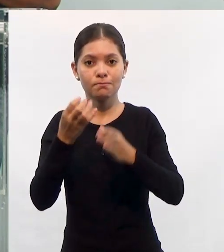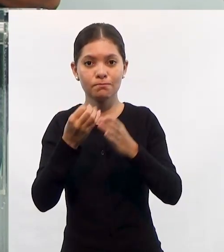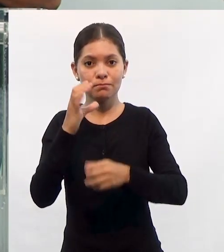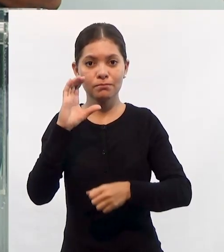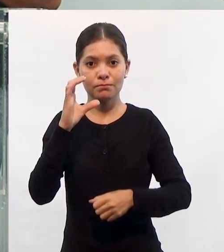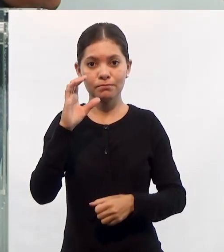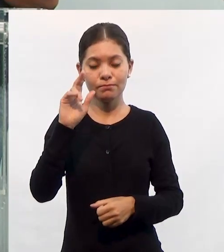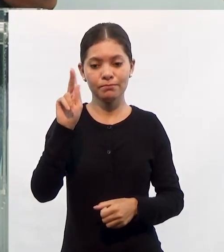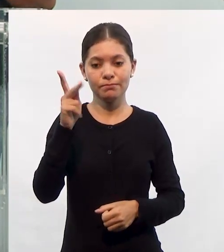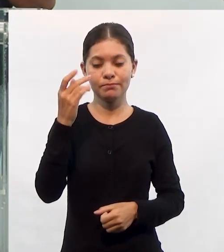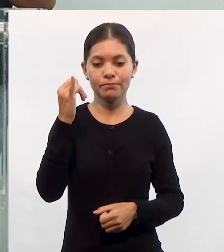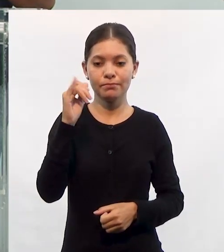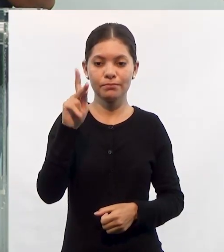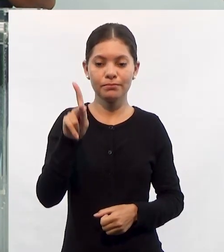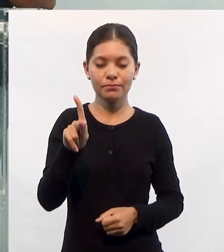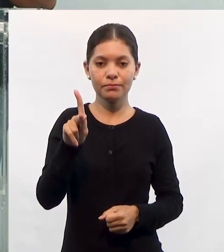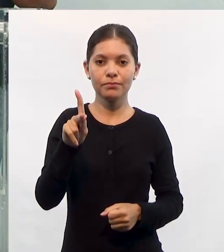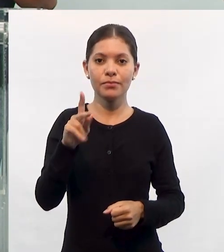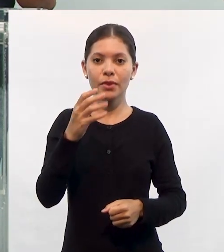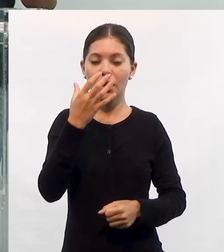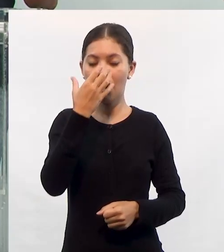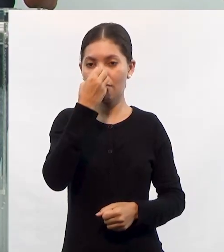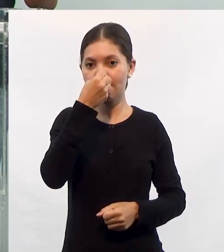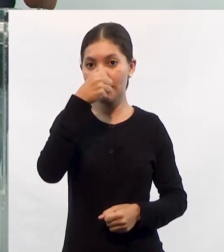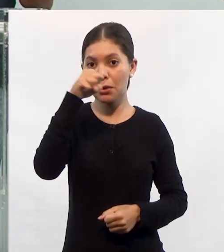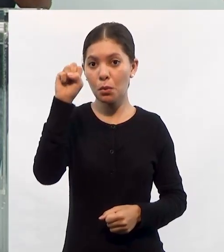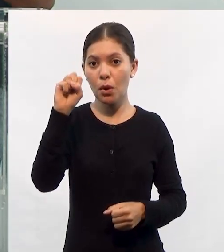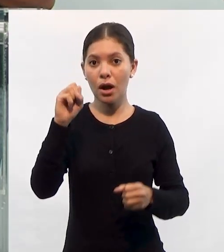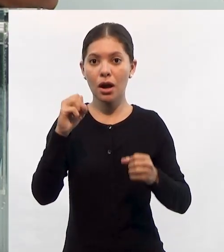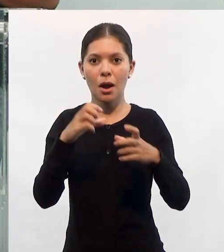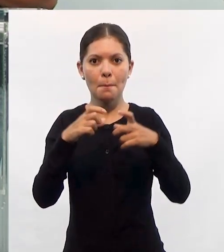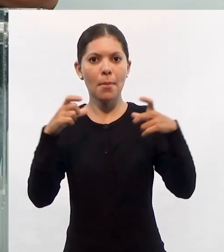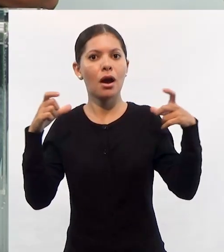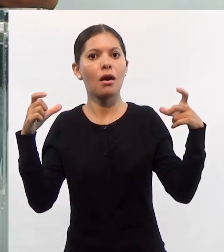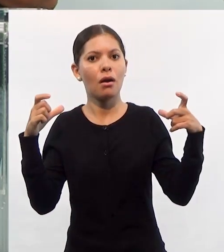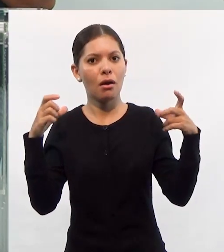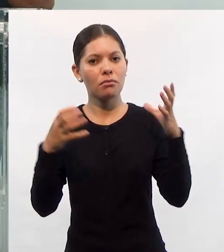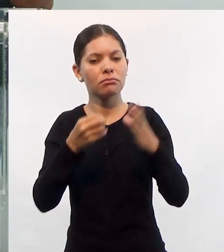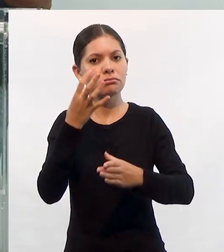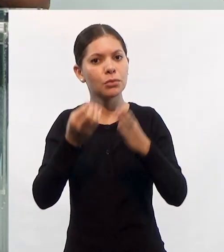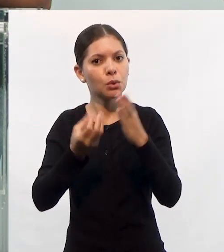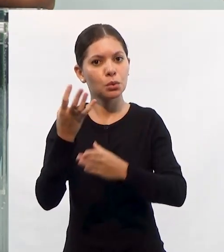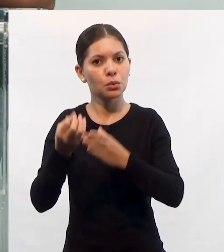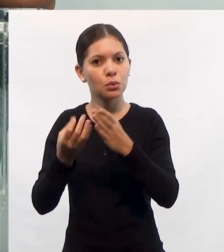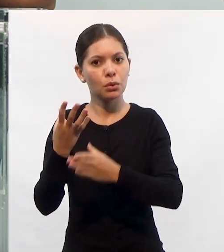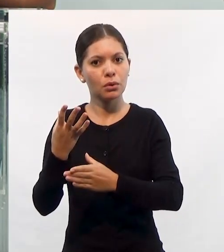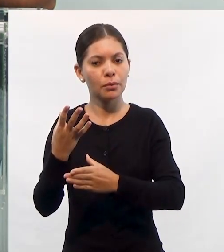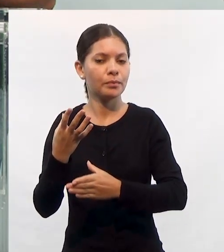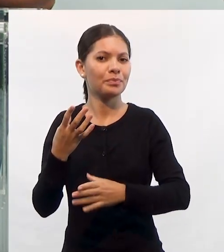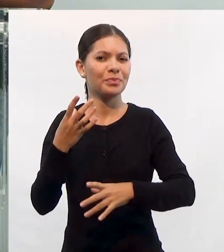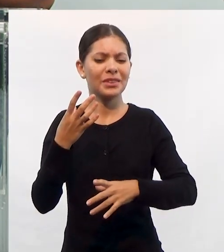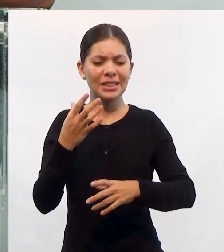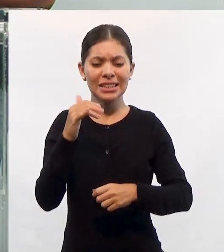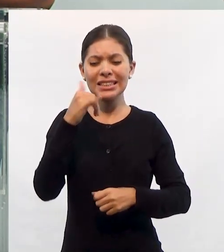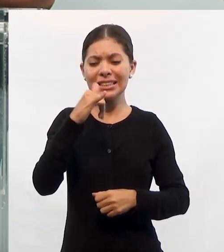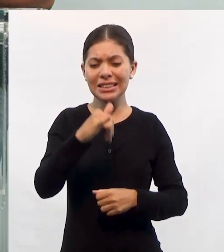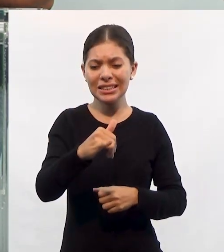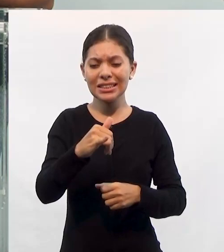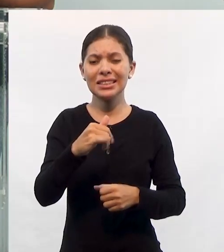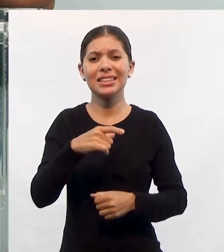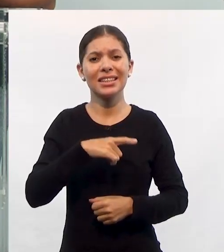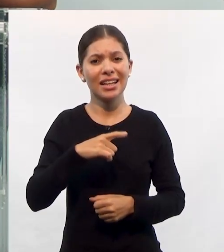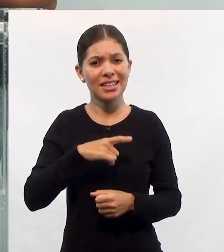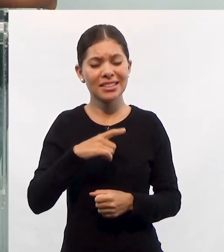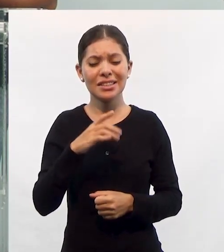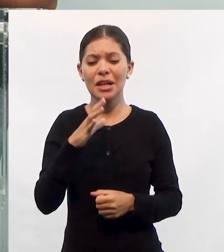chips. Taiwan, ele é o maior produtor de chips. Para produzir chips, gasta muita energia